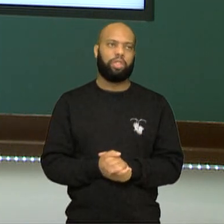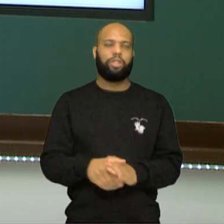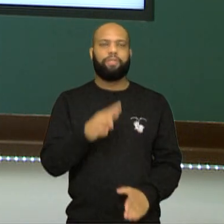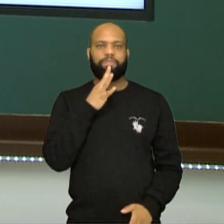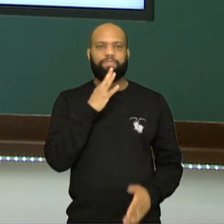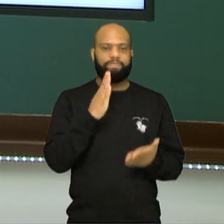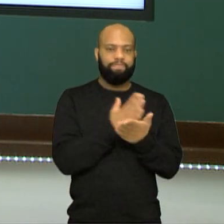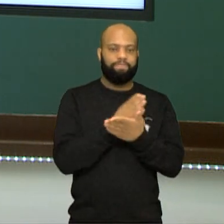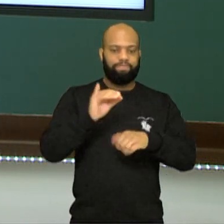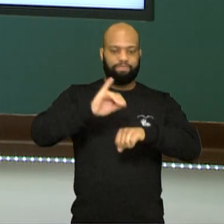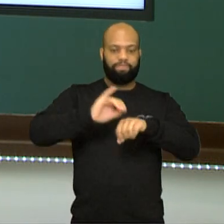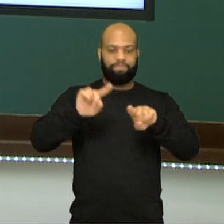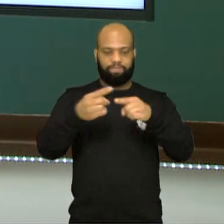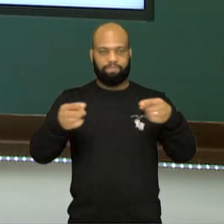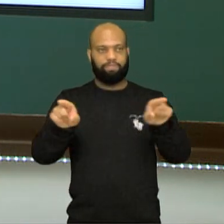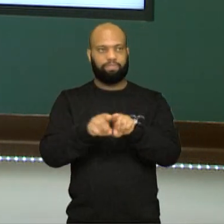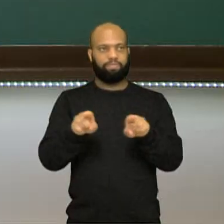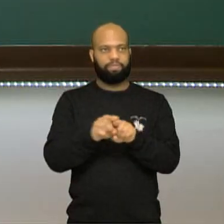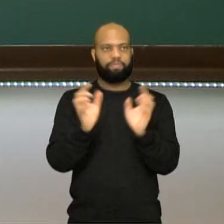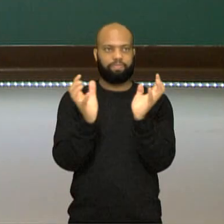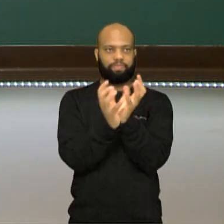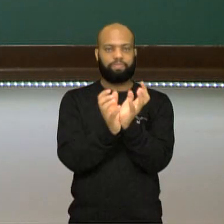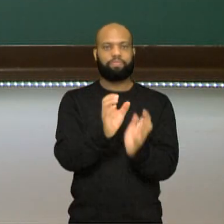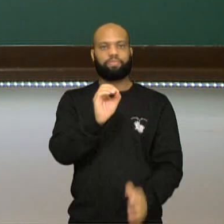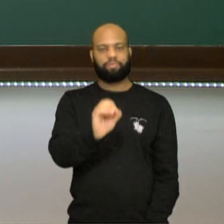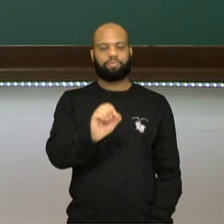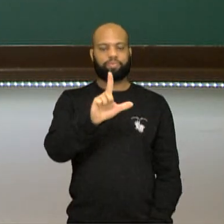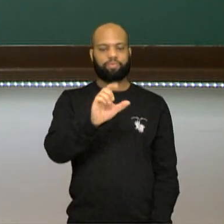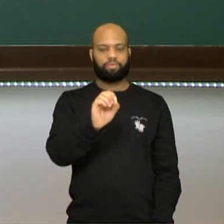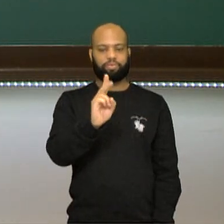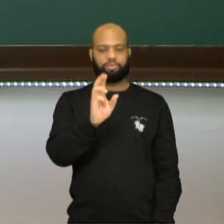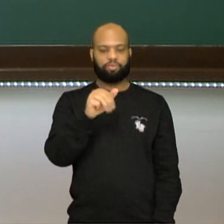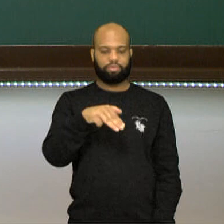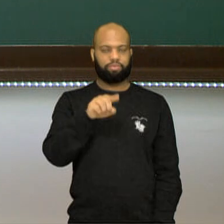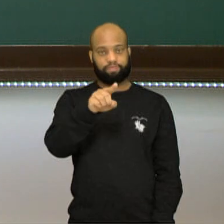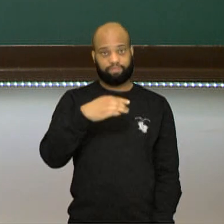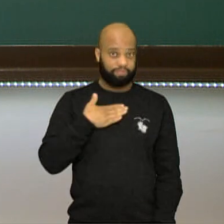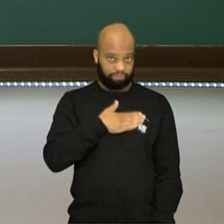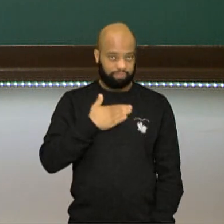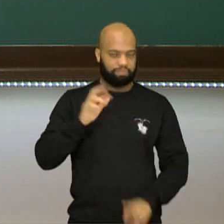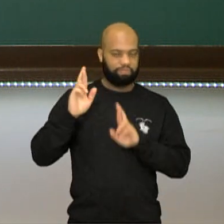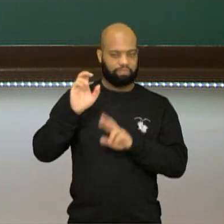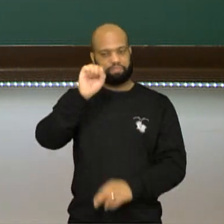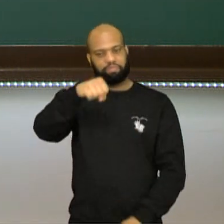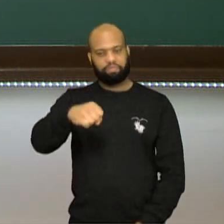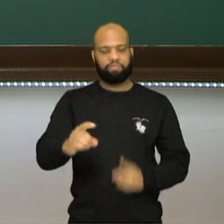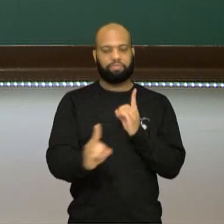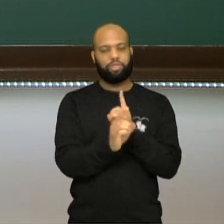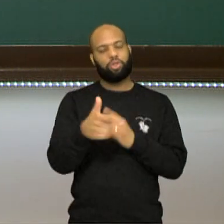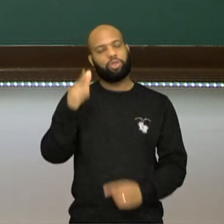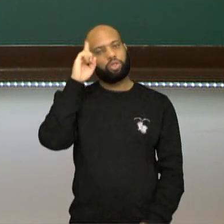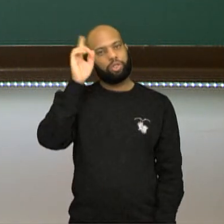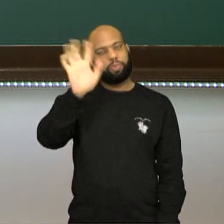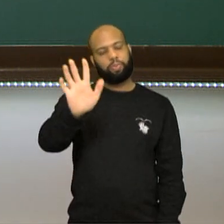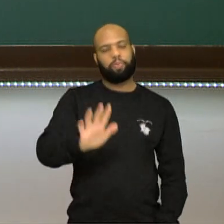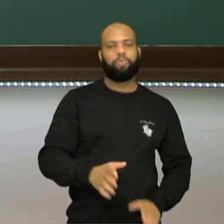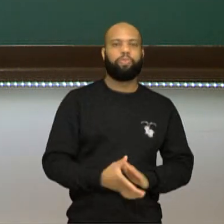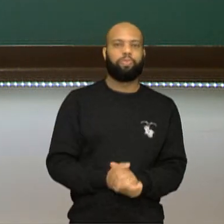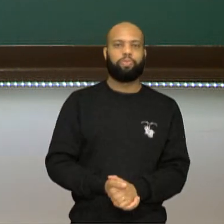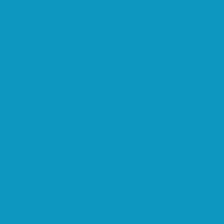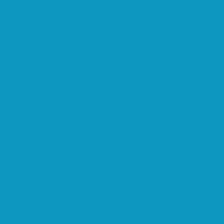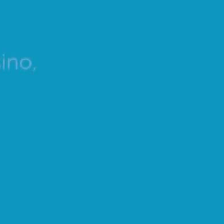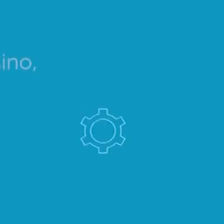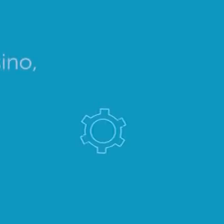alguns instrumentos musicais e também o grupo Olodum. Espero que você tenha gostado realmente e a gente se vê numa próxima. Tchau, tchau!